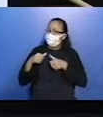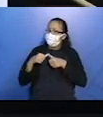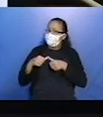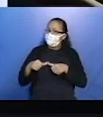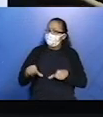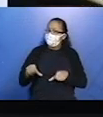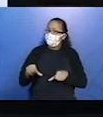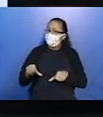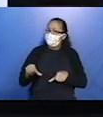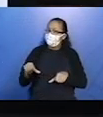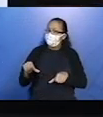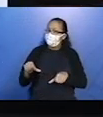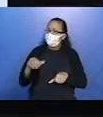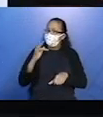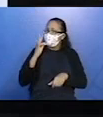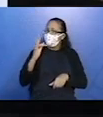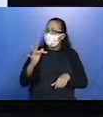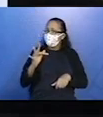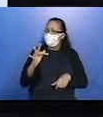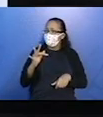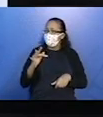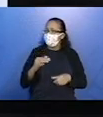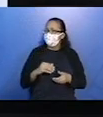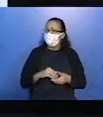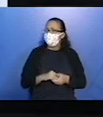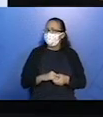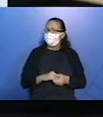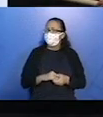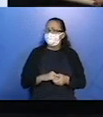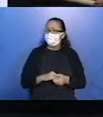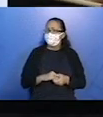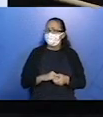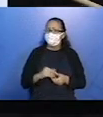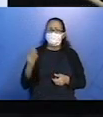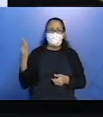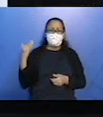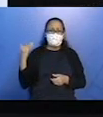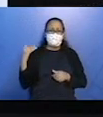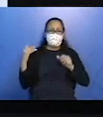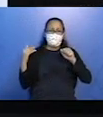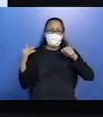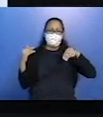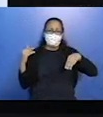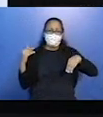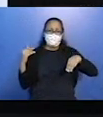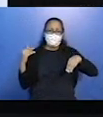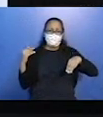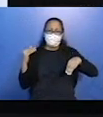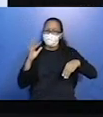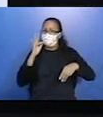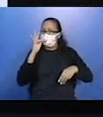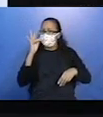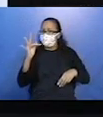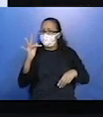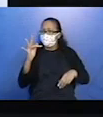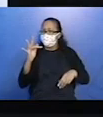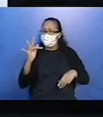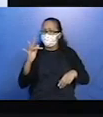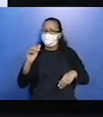ficarão. Percebem aqui no finalzinho, ó, o A e o M, e aqui o A, o